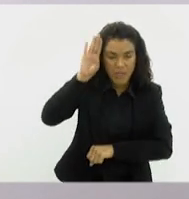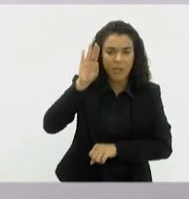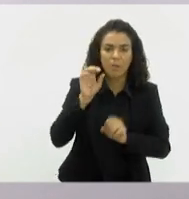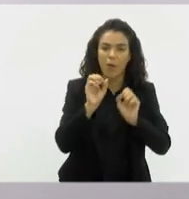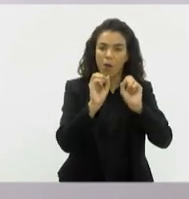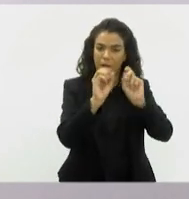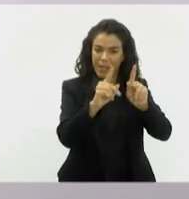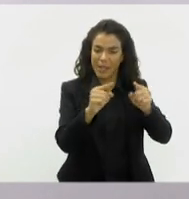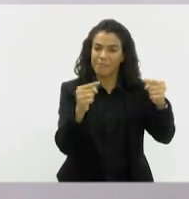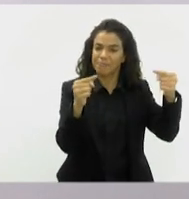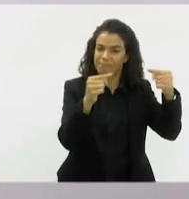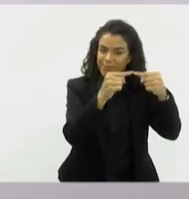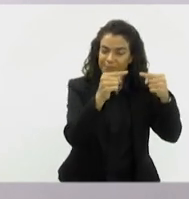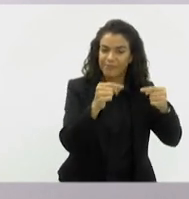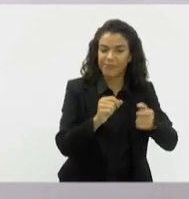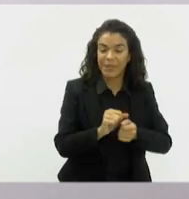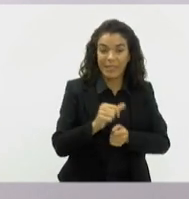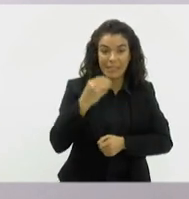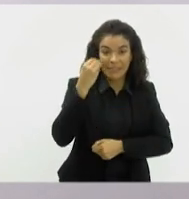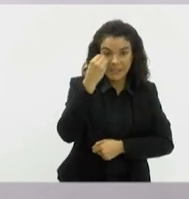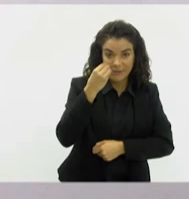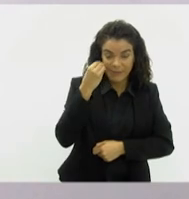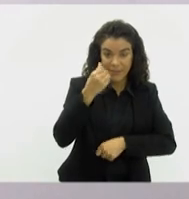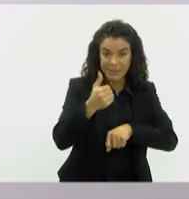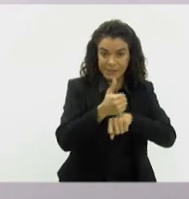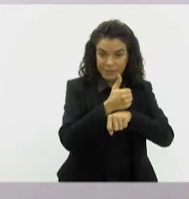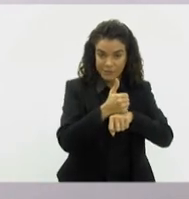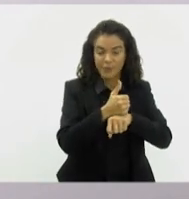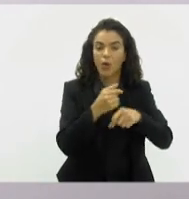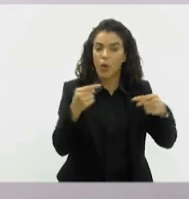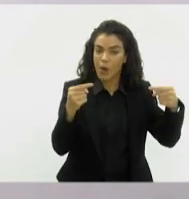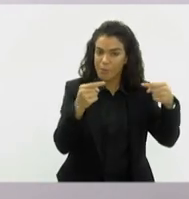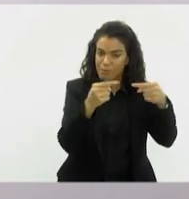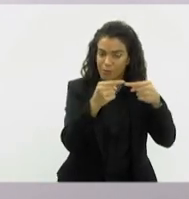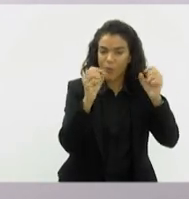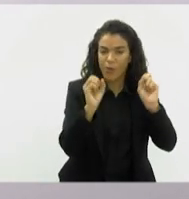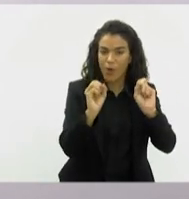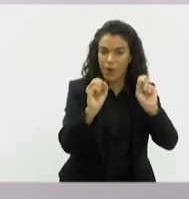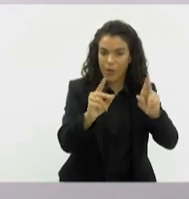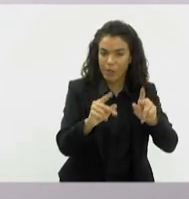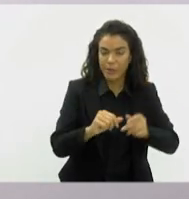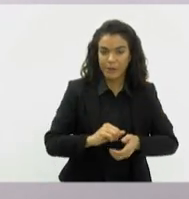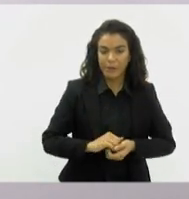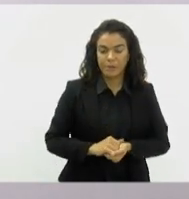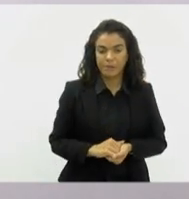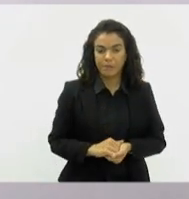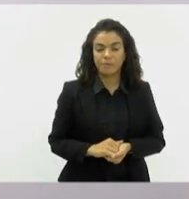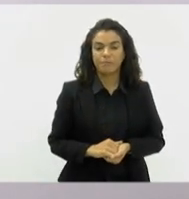perfeito. Experiência profissional? Está ok, está tudo bem.